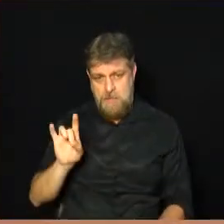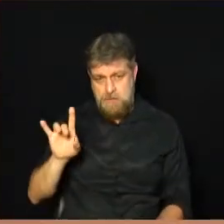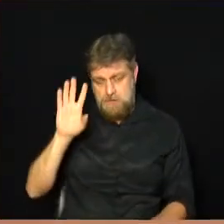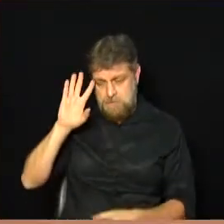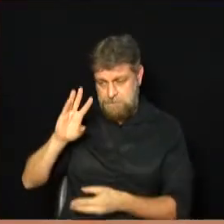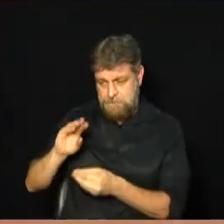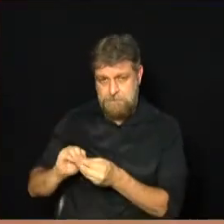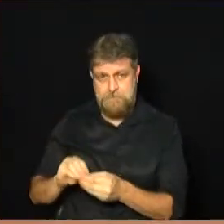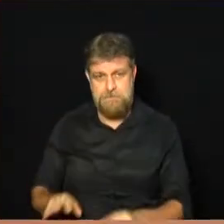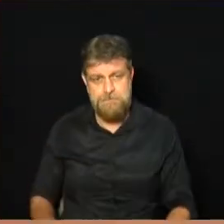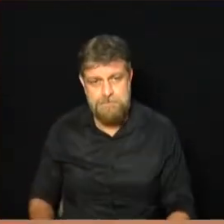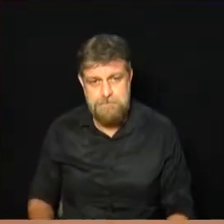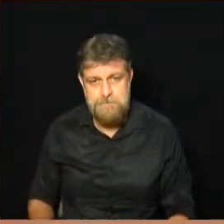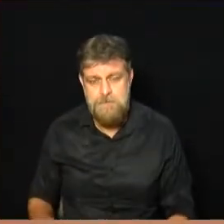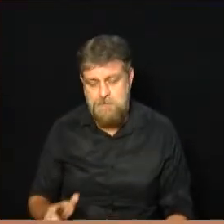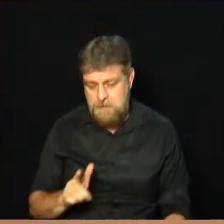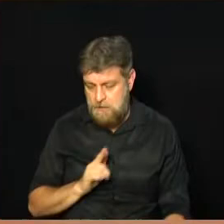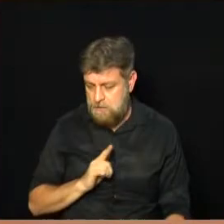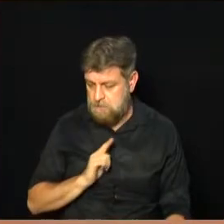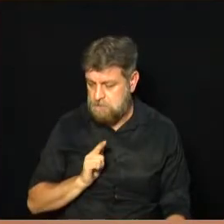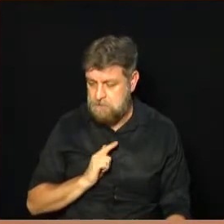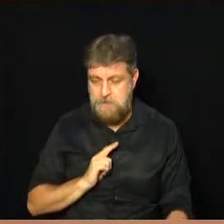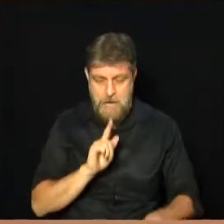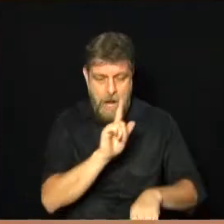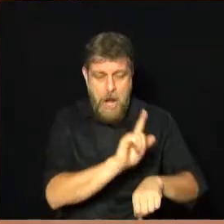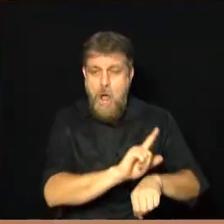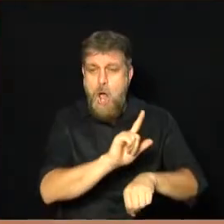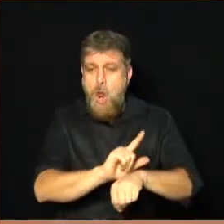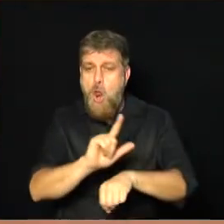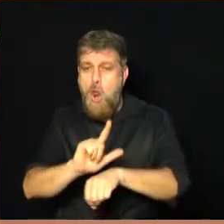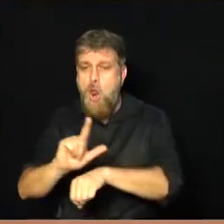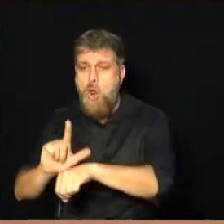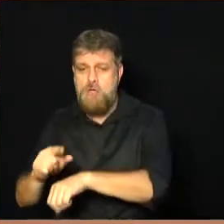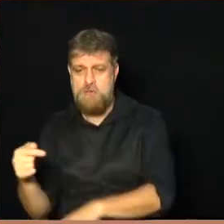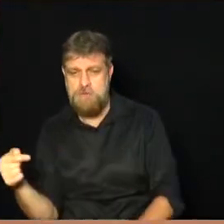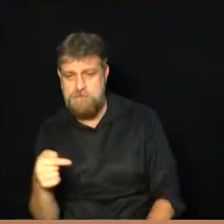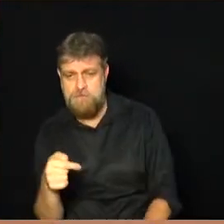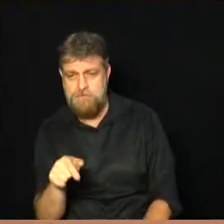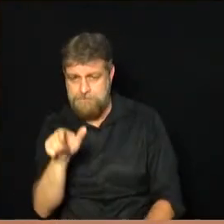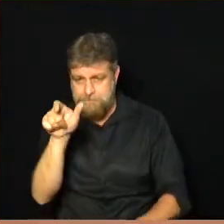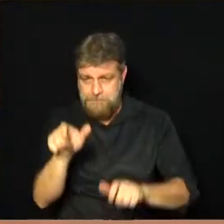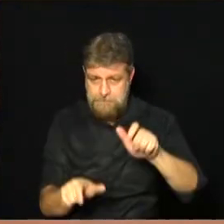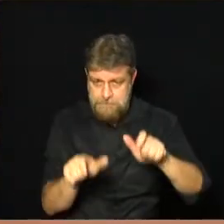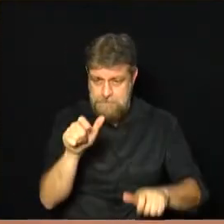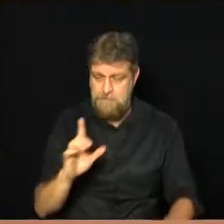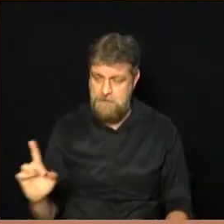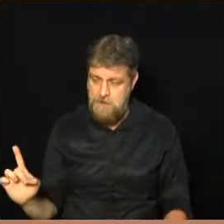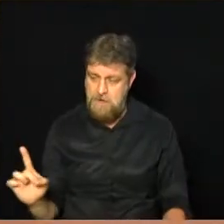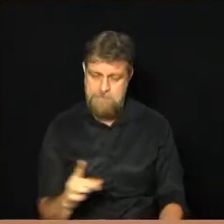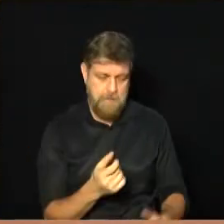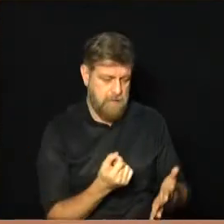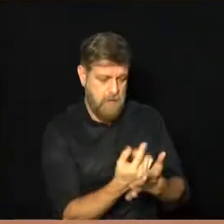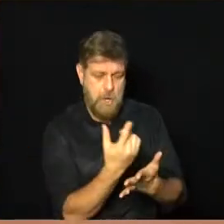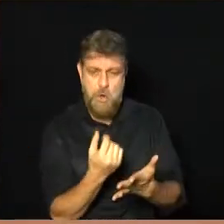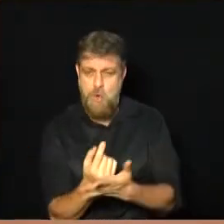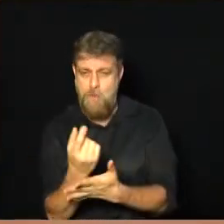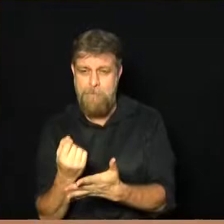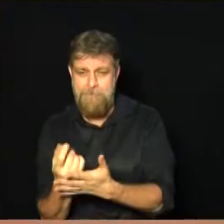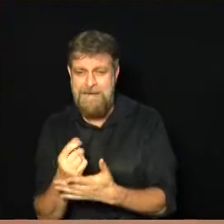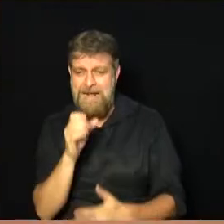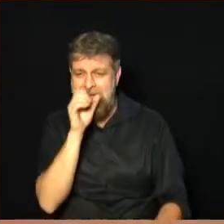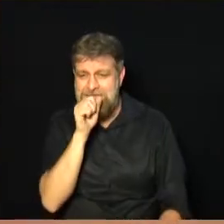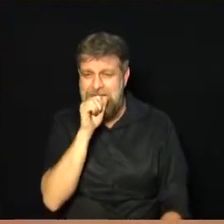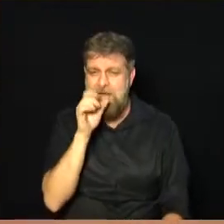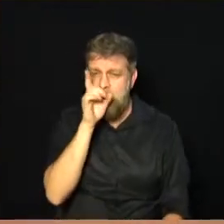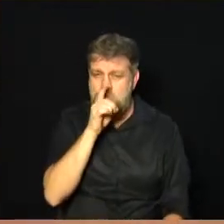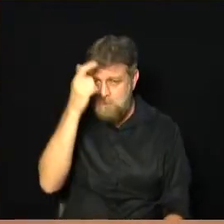mesmo, tem o comércio local, tem ali que as pessoas se deslocam com frequência, principalmente no fim de semana, e eu